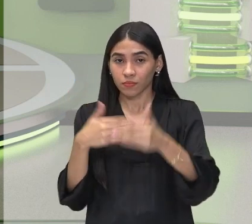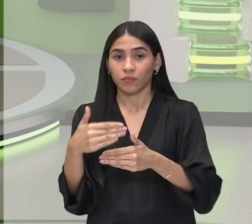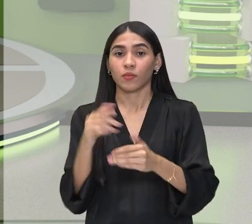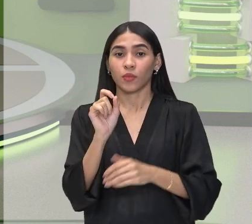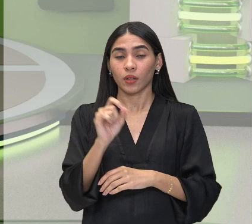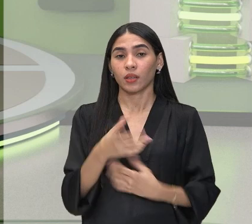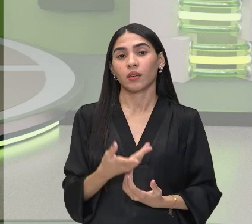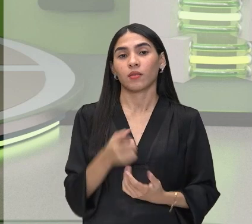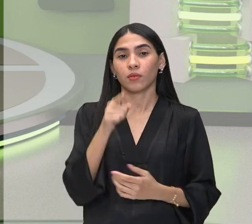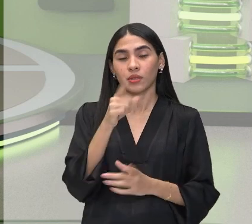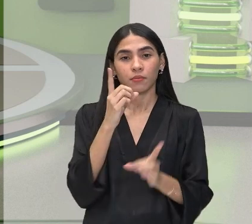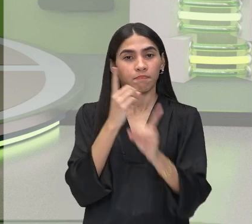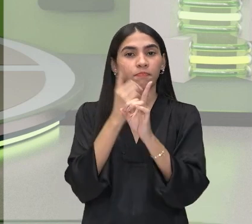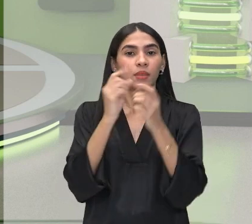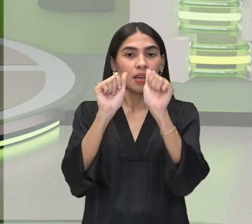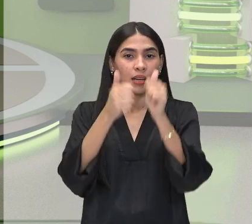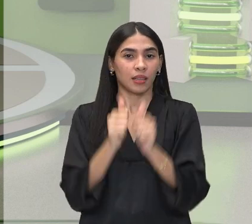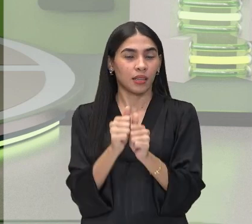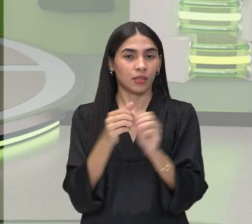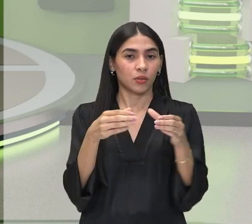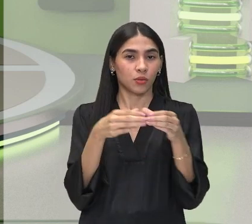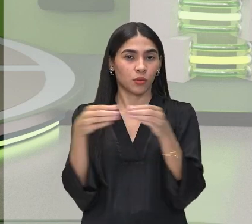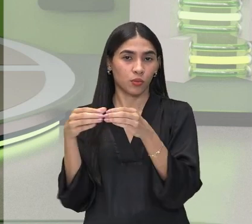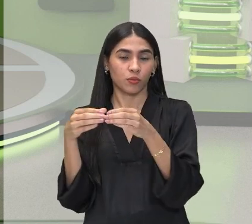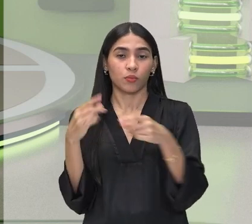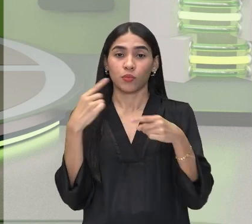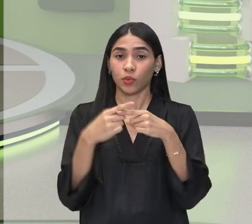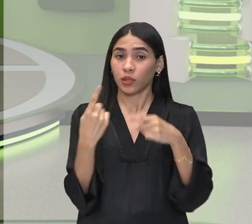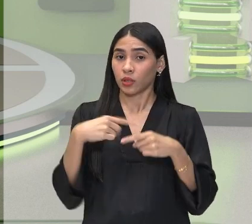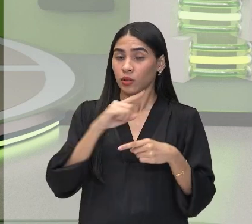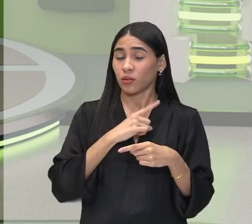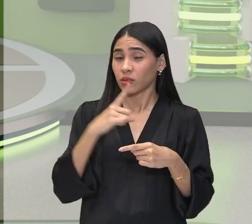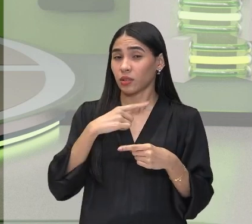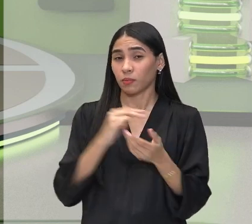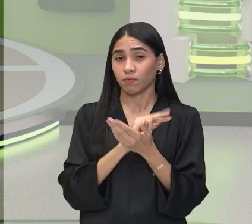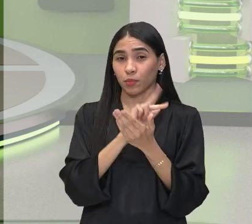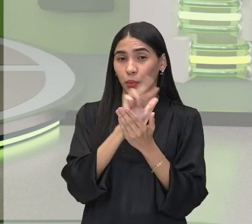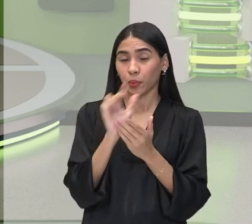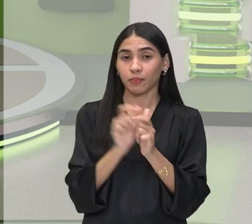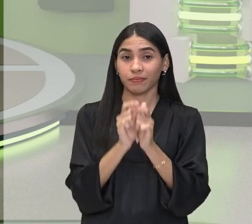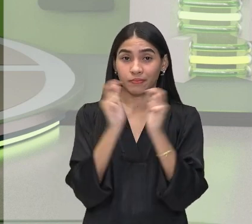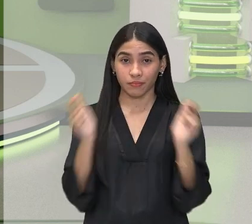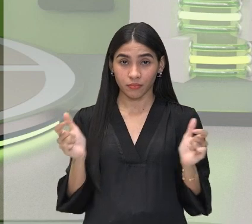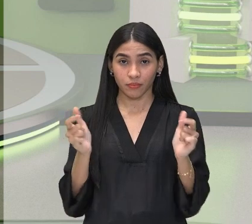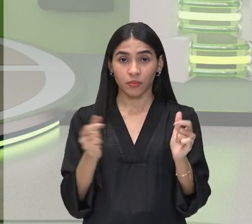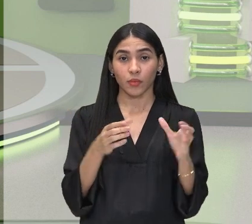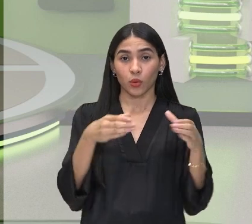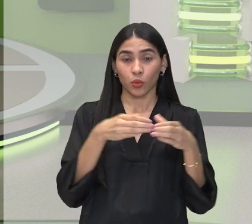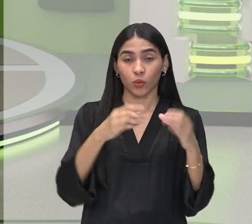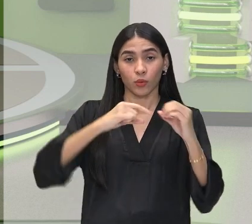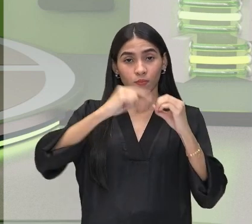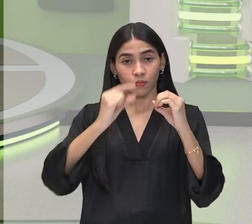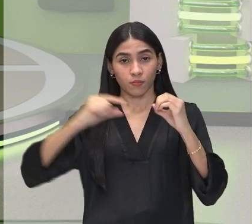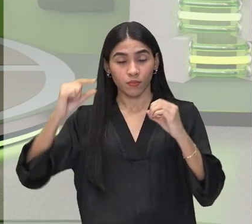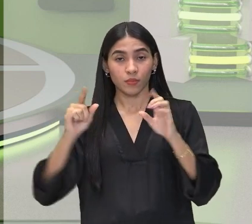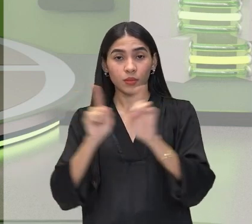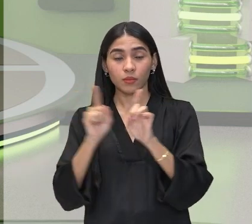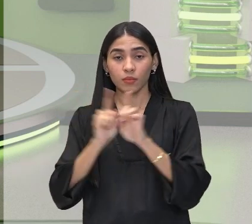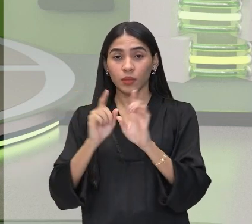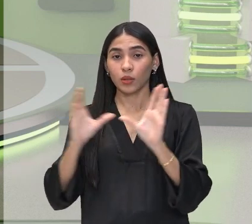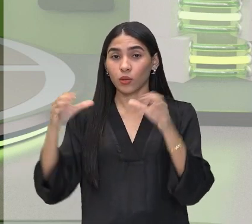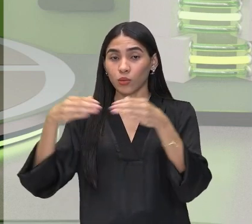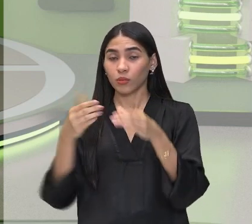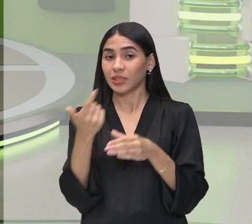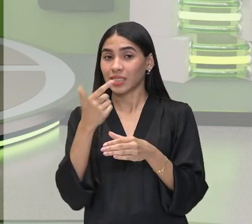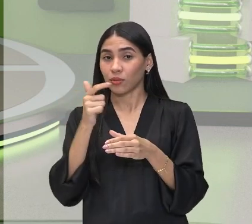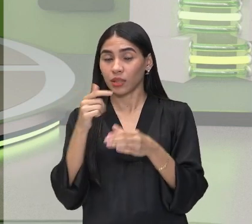de identificação desses seres, já que nós temos uma diversidade muito grande, tanto de animais invertebrados como vertebrados.